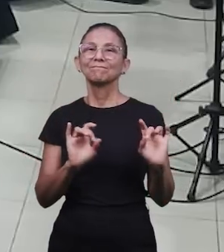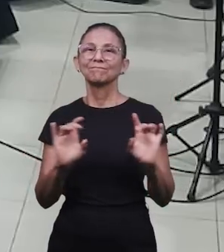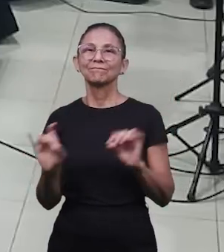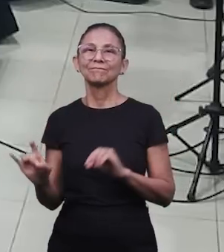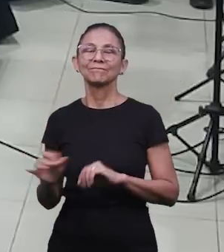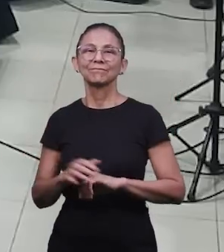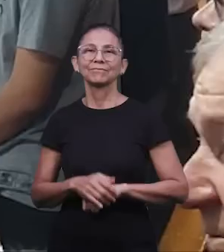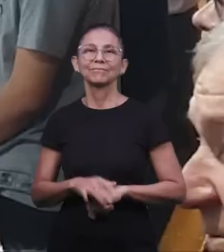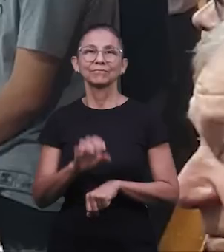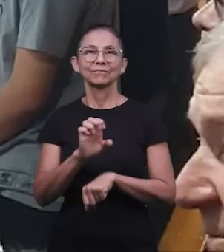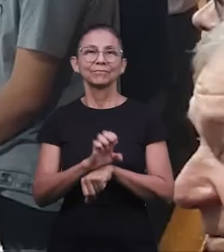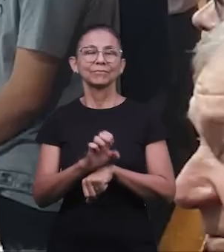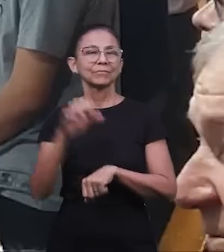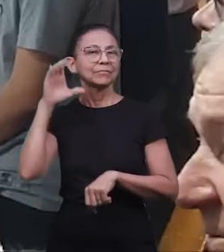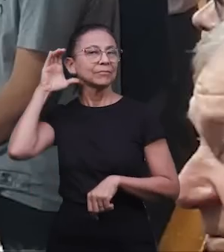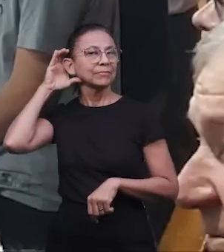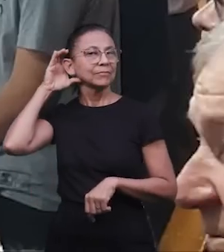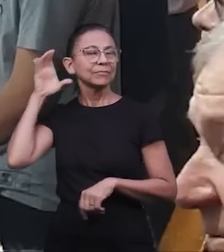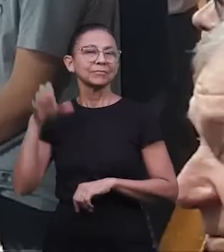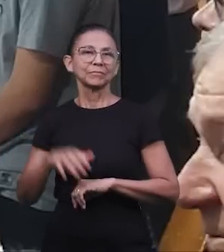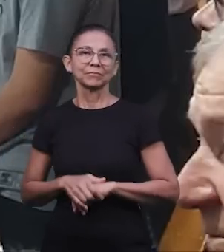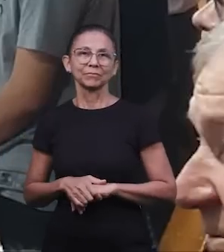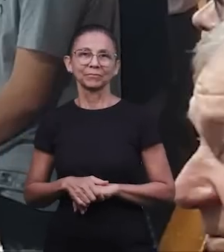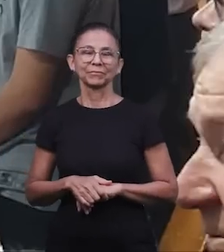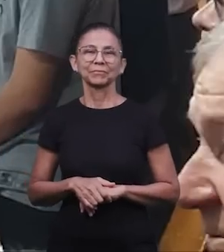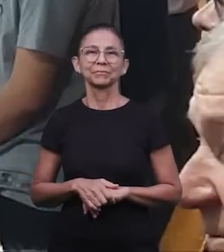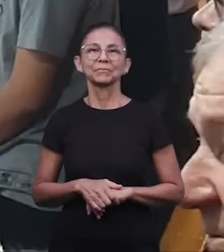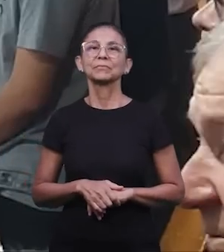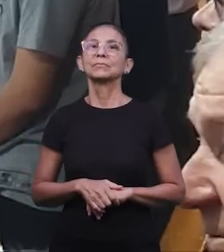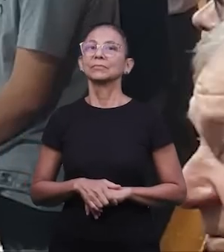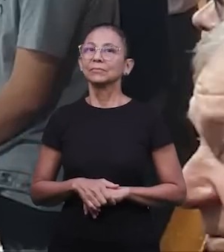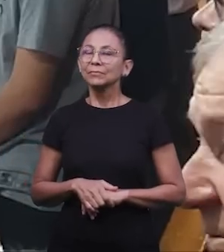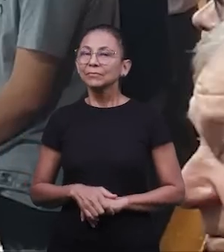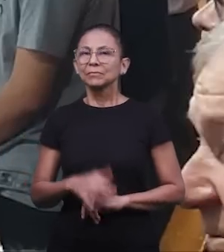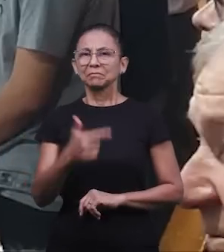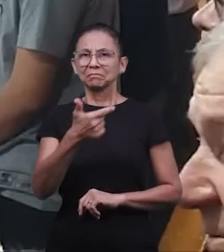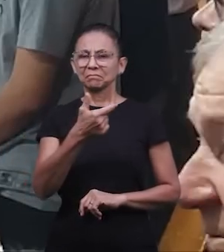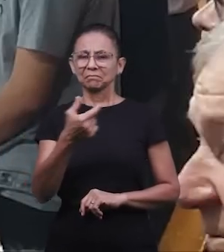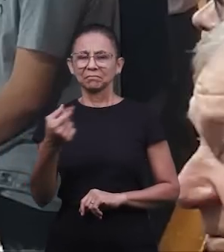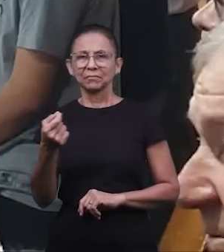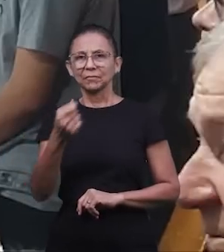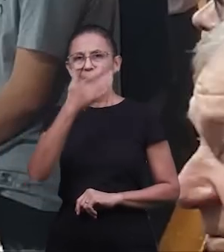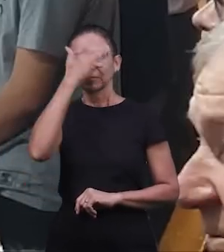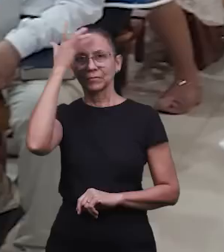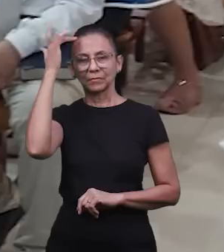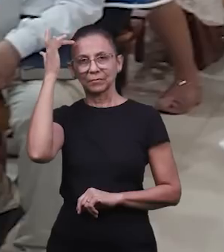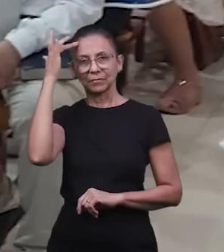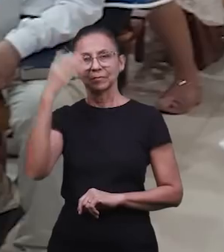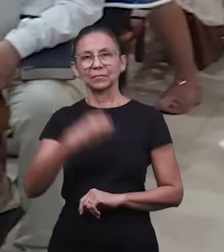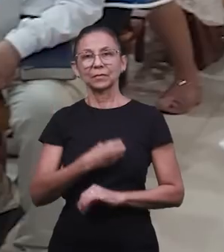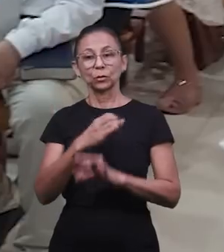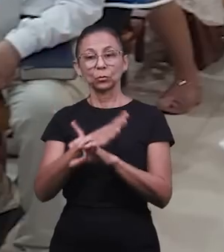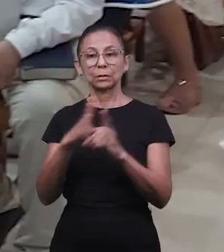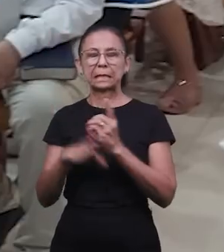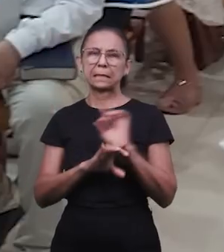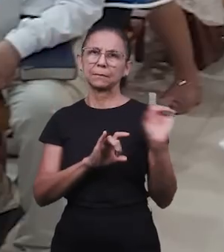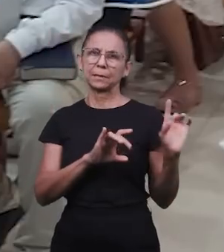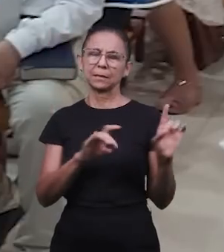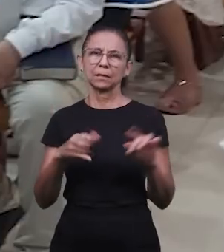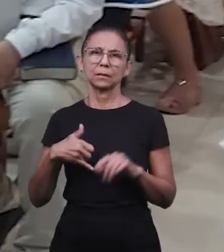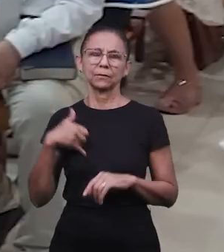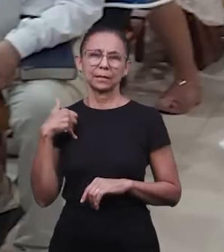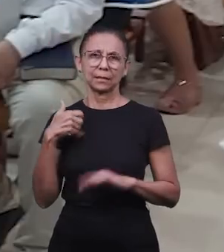evento especial que aconteceu no estado do Mato Grosso, lá na região centro-oeste. Cerca de 200 pessoas participaram do